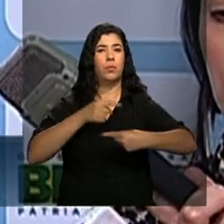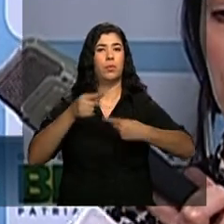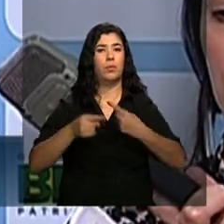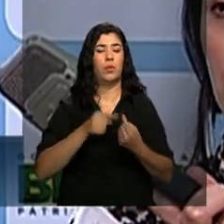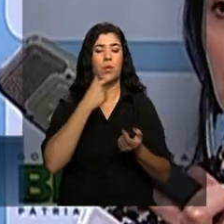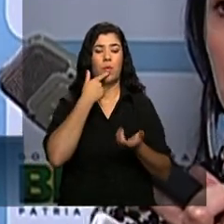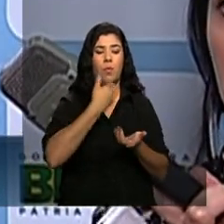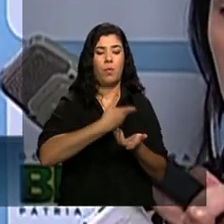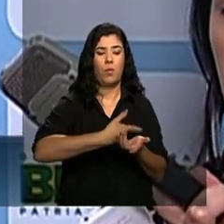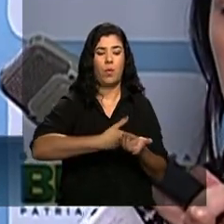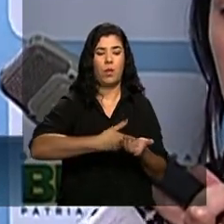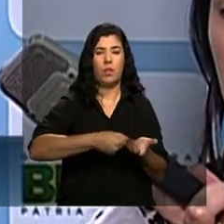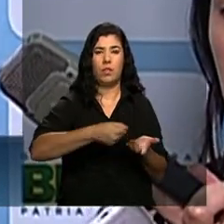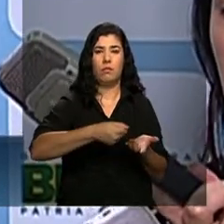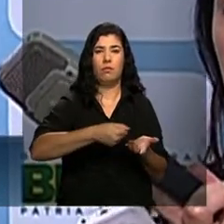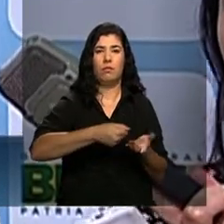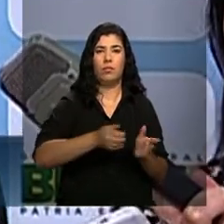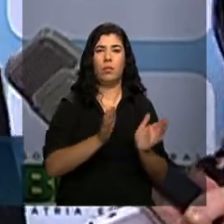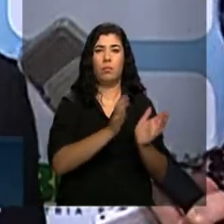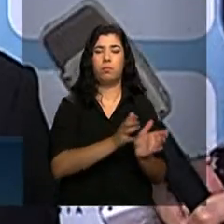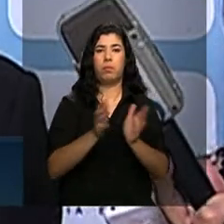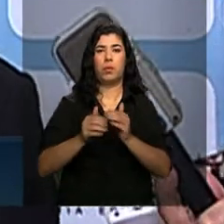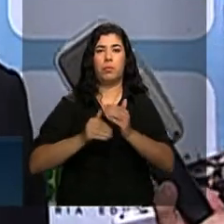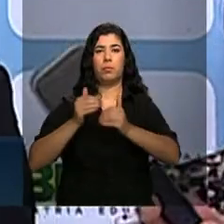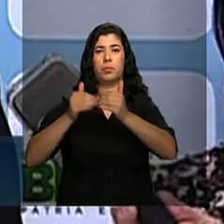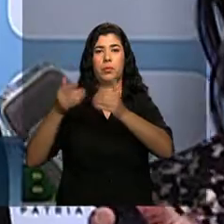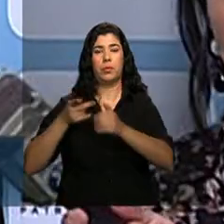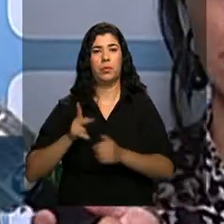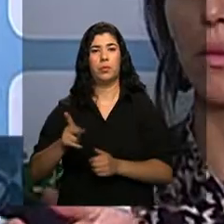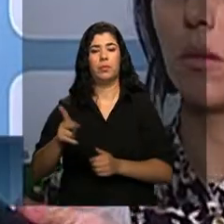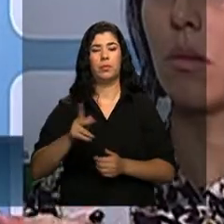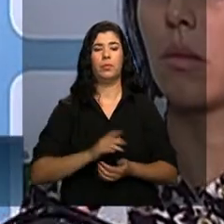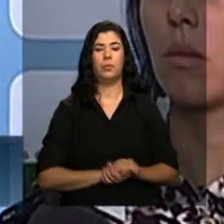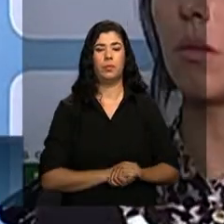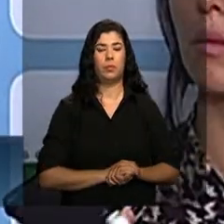sangue na nossa rede. Hoje é possível ser tem expectativa de atingir todos